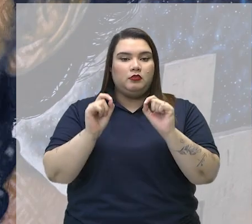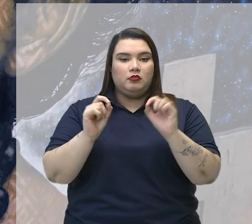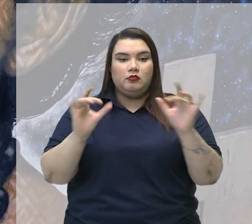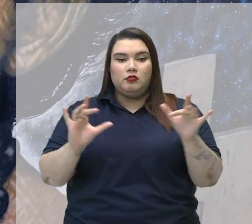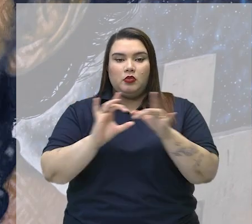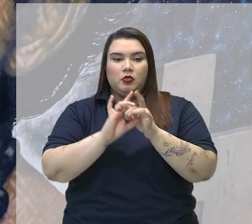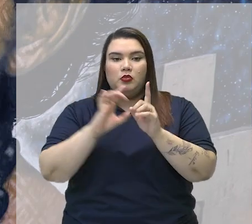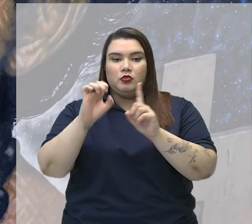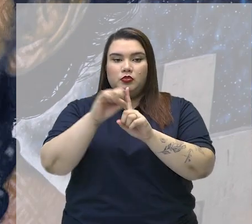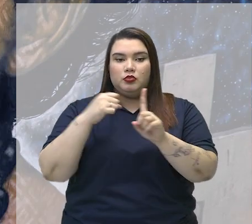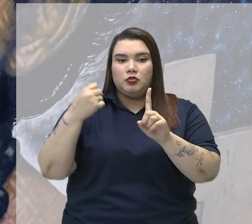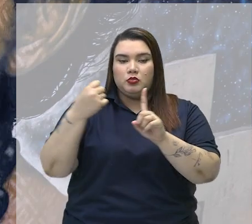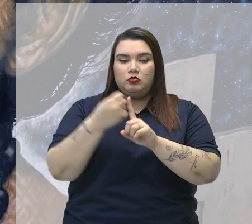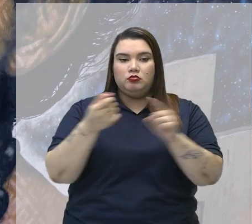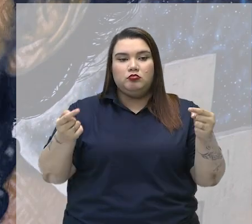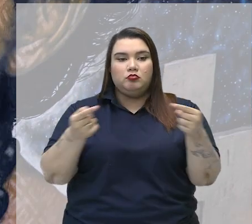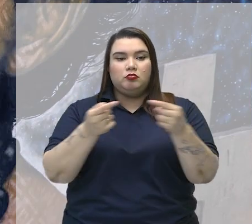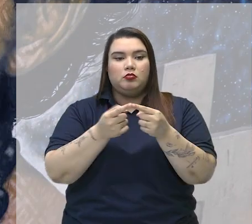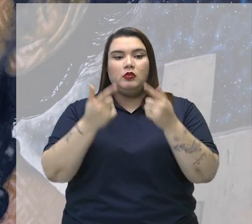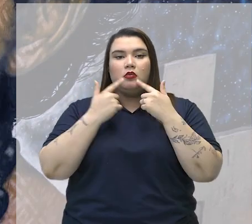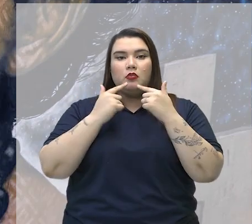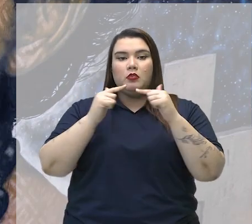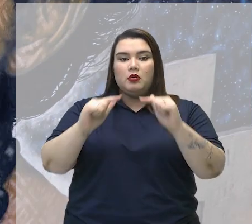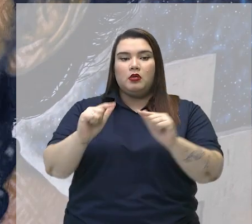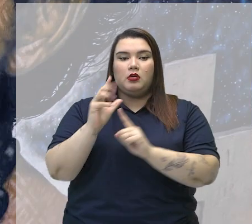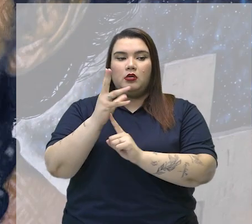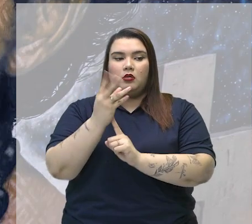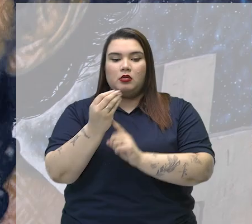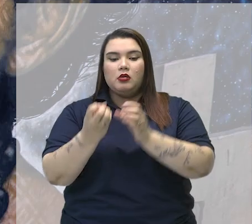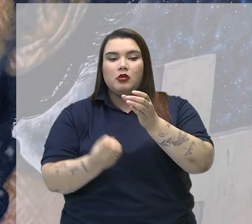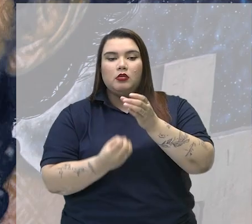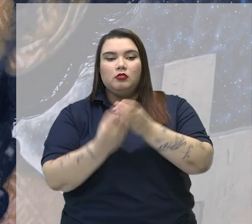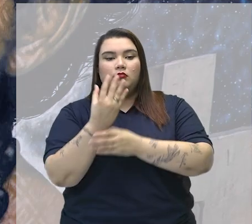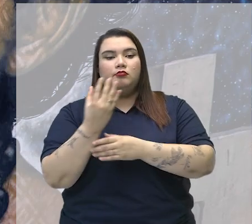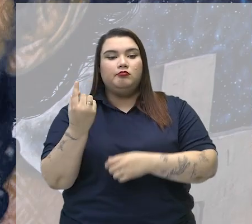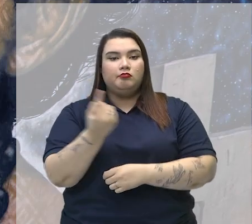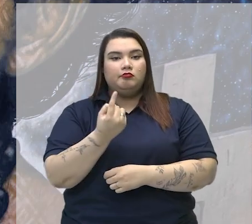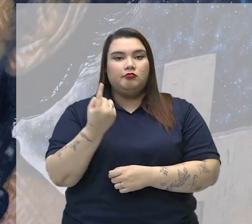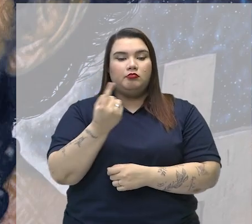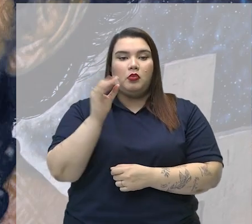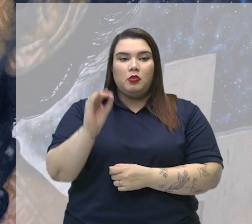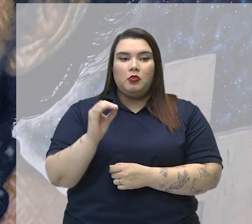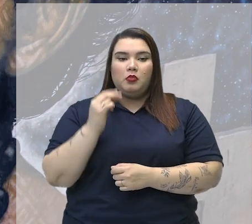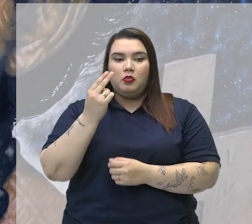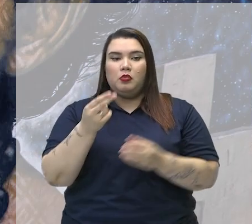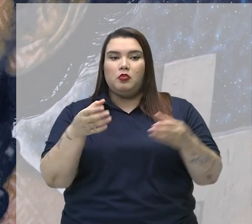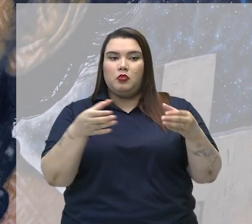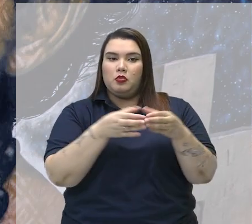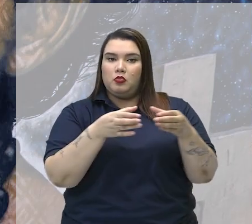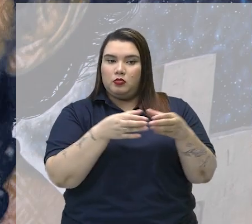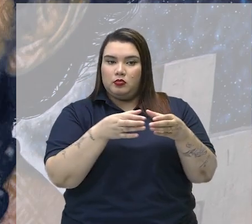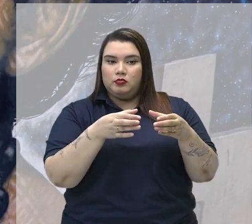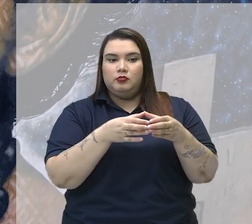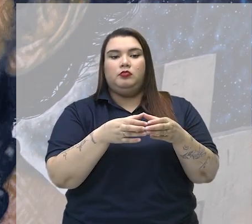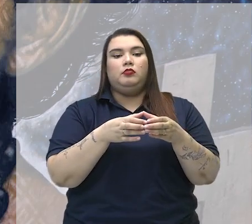seguinte: aproximação social por meio das linguagens artísticas criadas individualmente